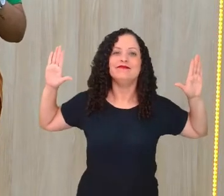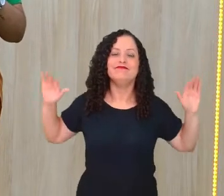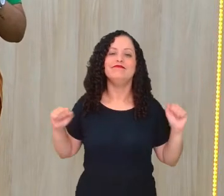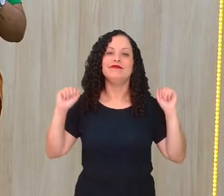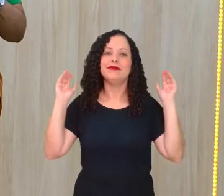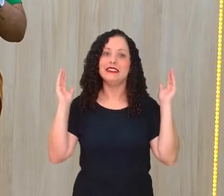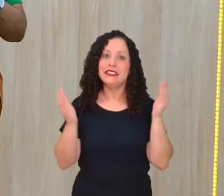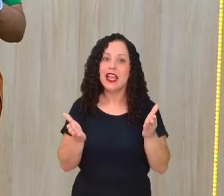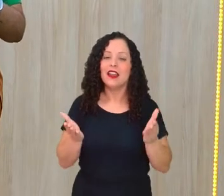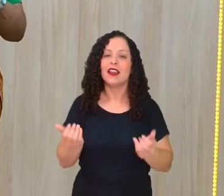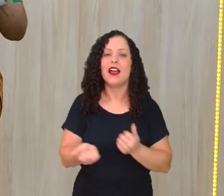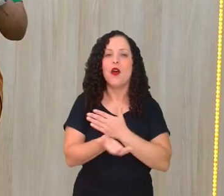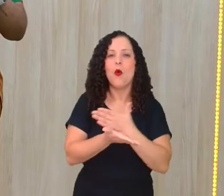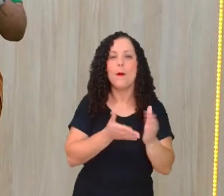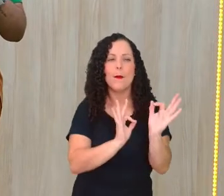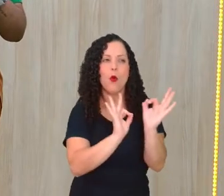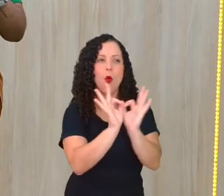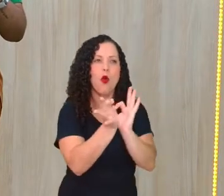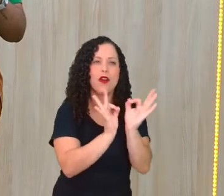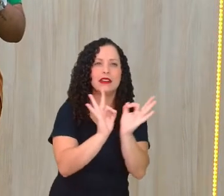aquilo que aconteceu de forma